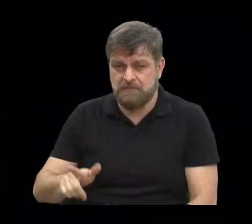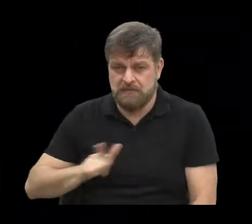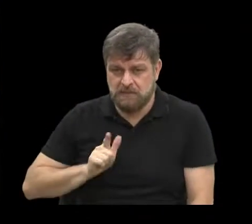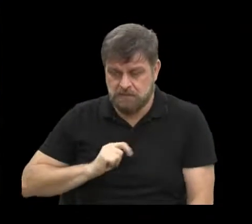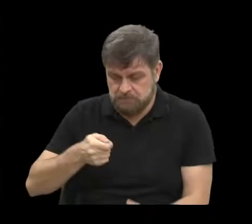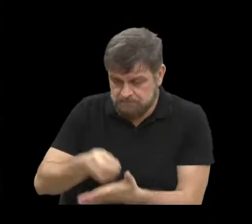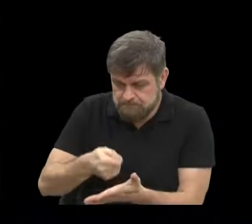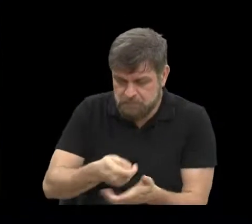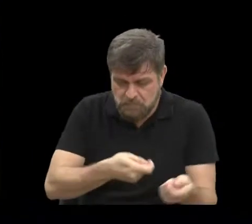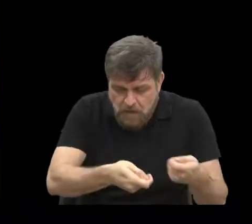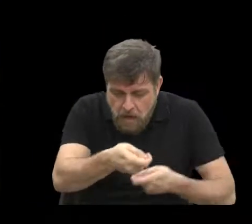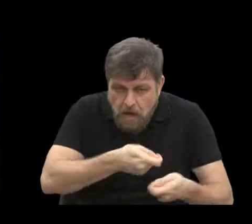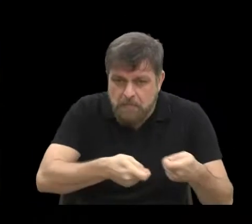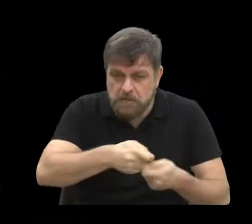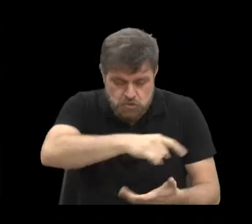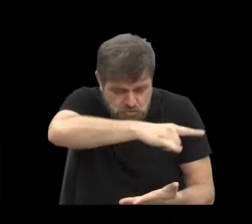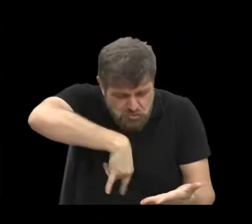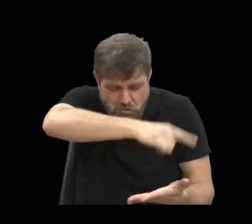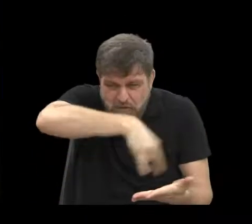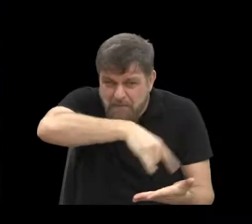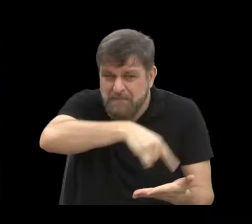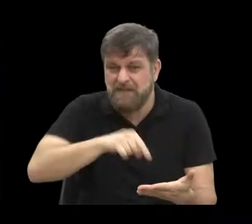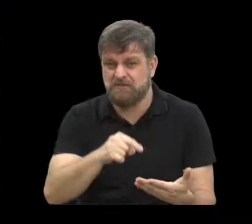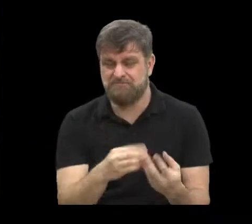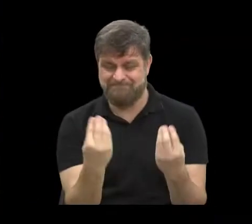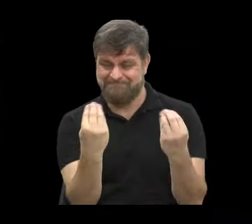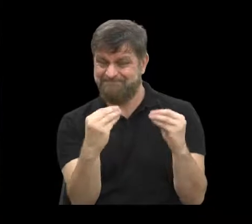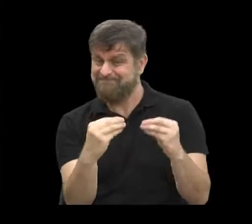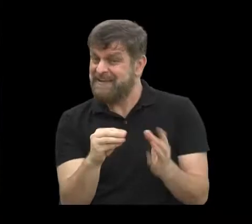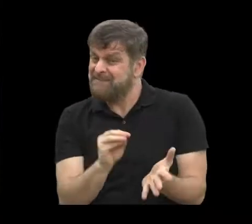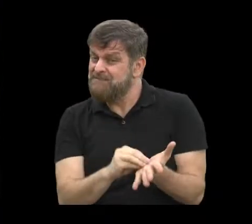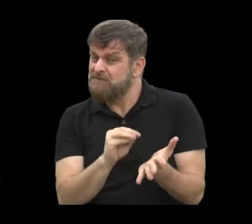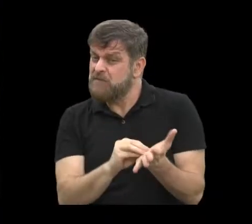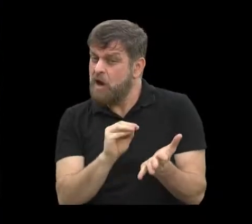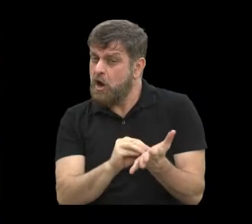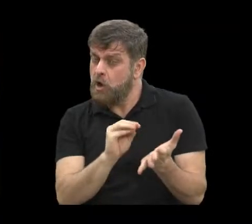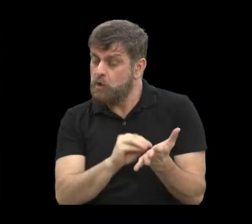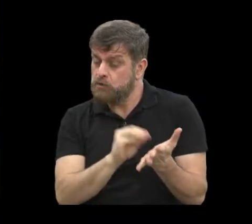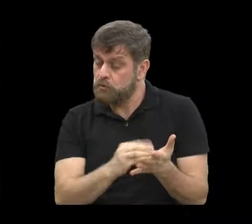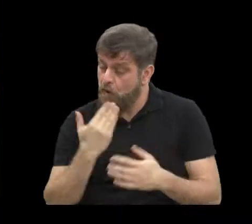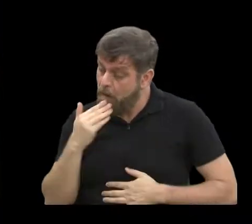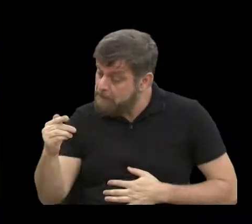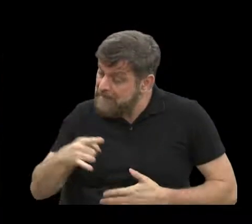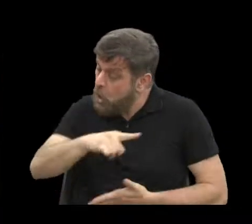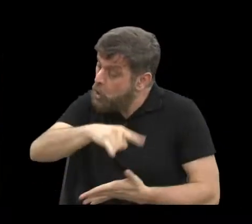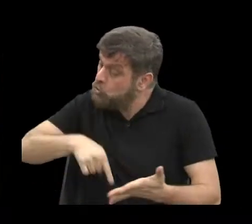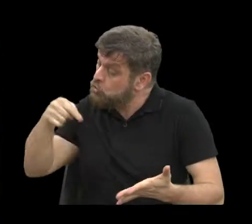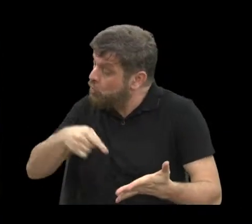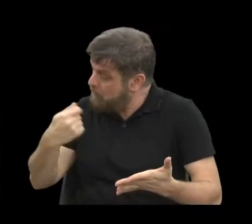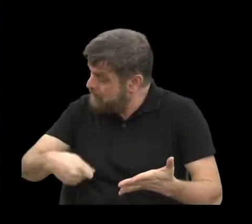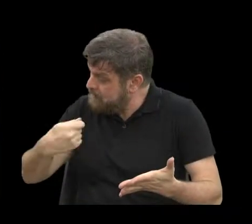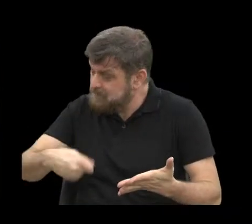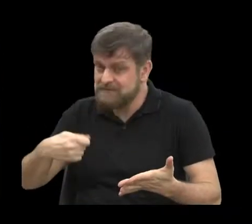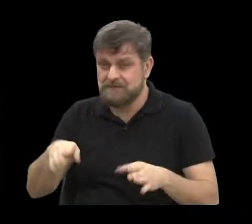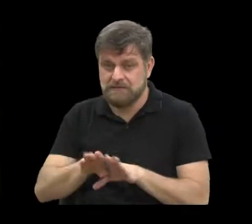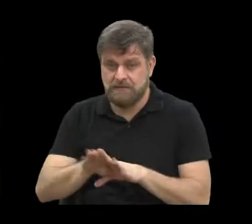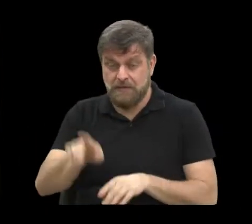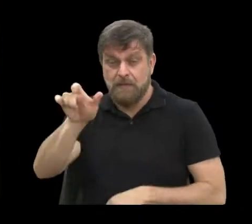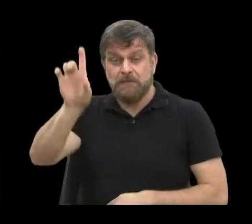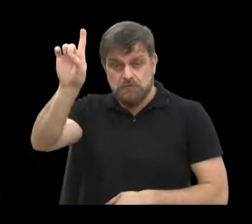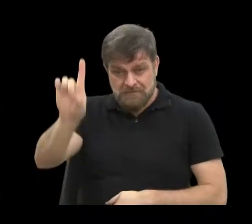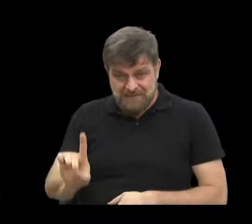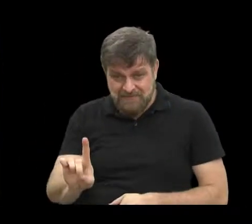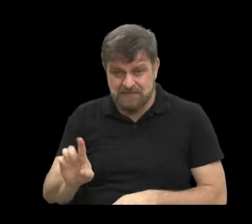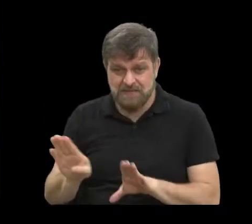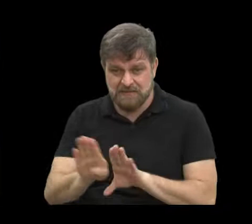exigências administrativas, se ficou faltando algum tipo de documento, e no caso da pessoa com deficiência,